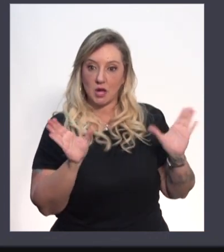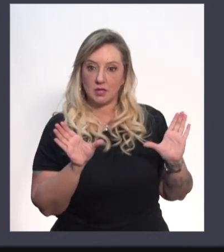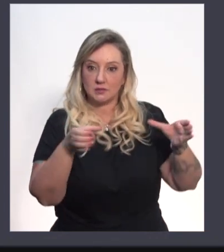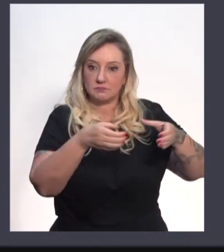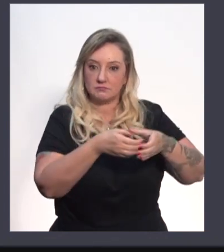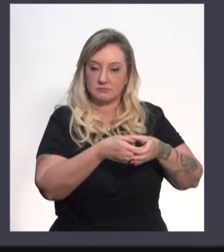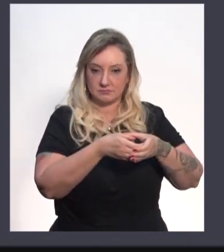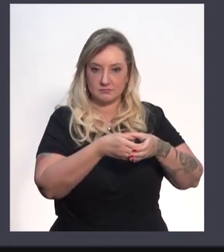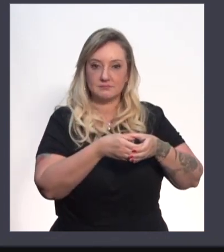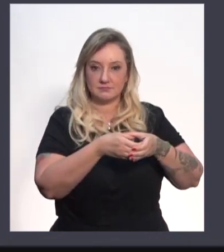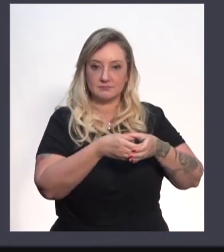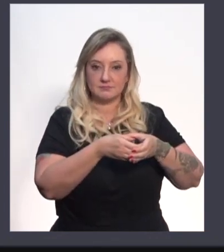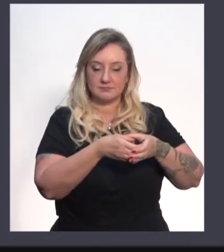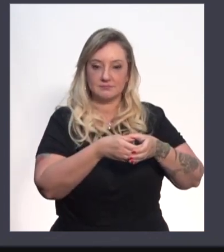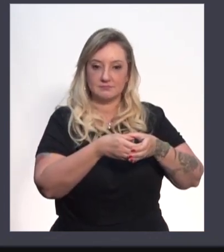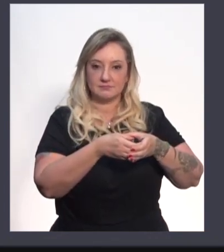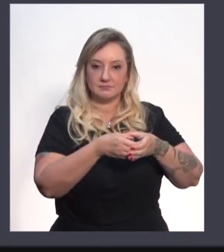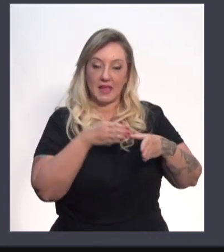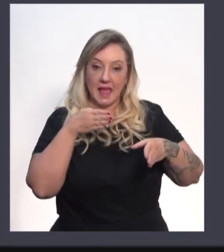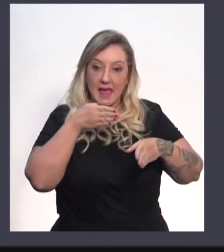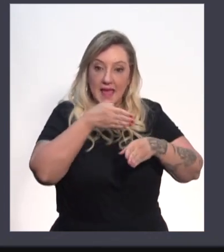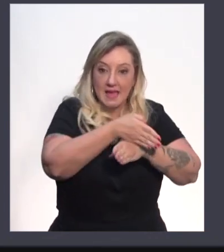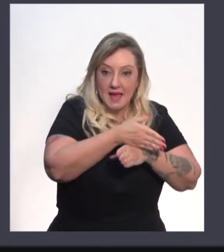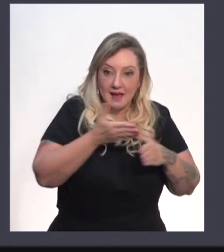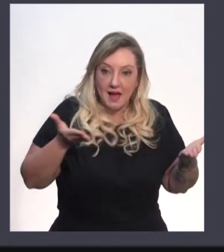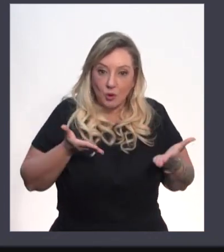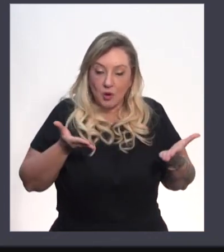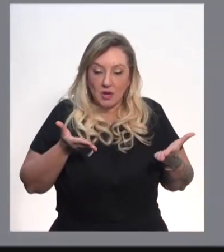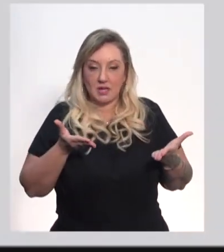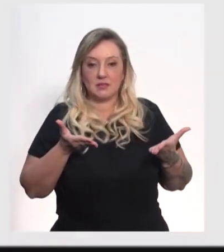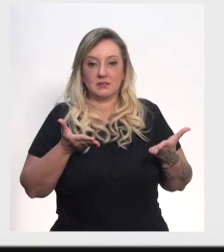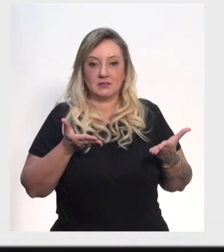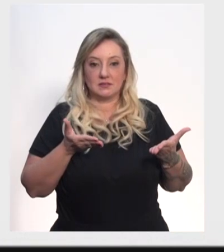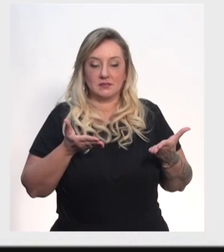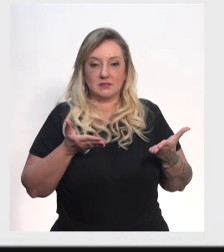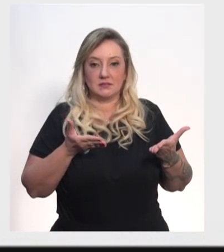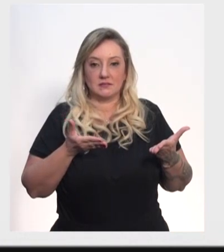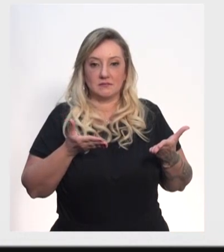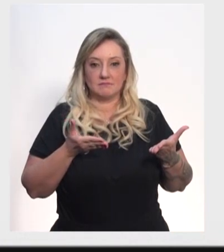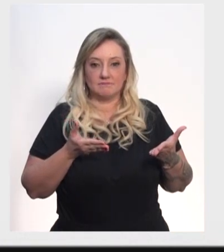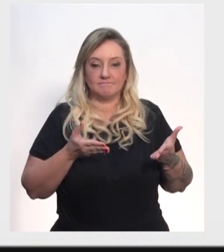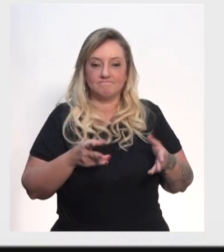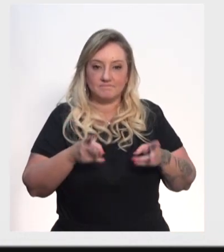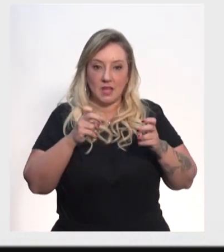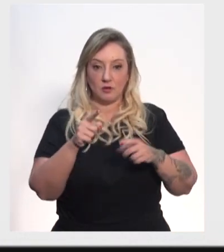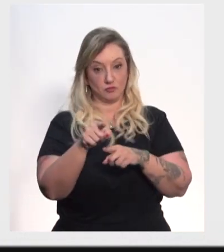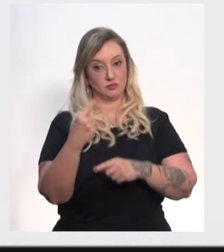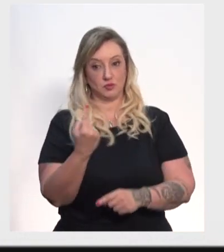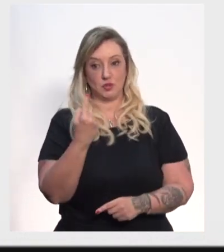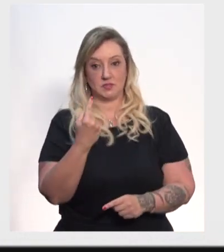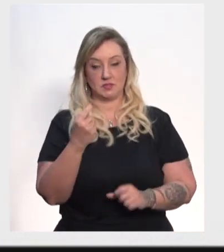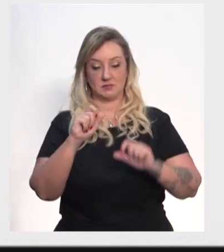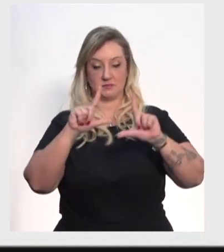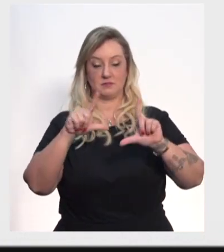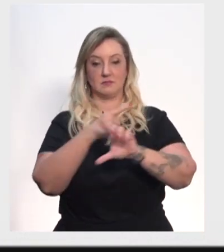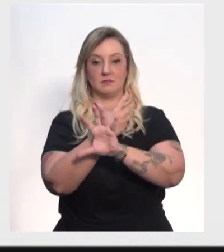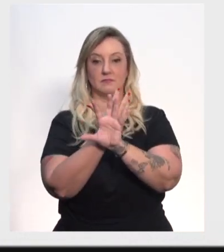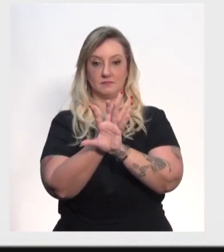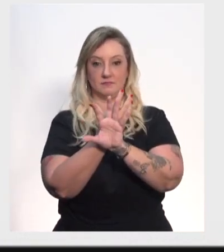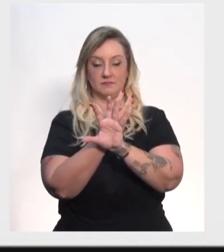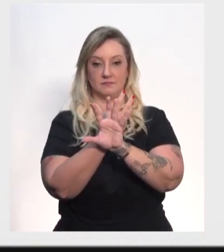mundo dentro da reunião como convidado. Primeiro, você clica em calendário, vem em nova